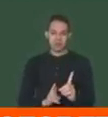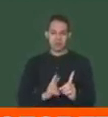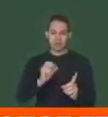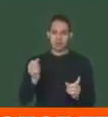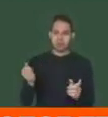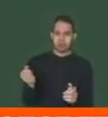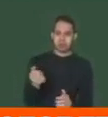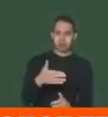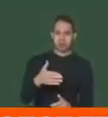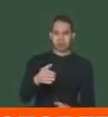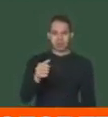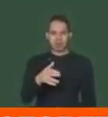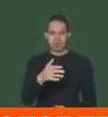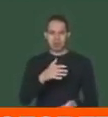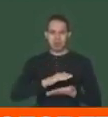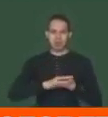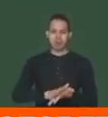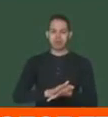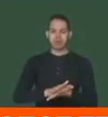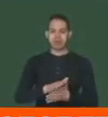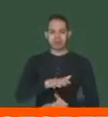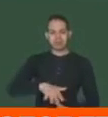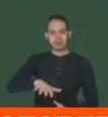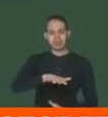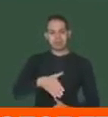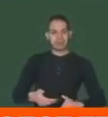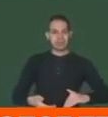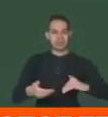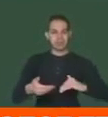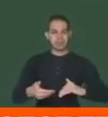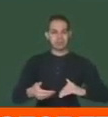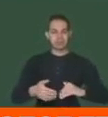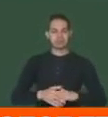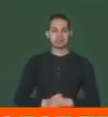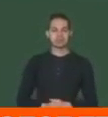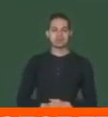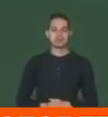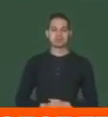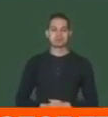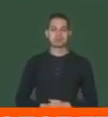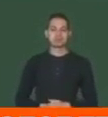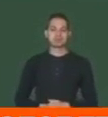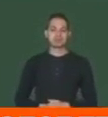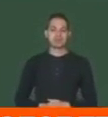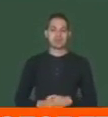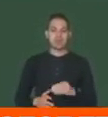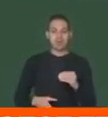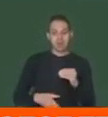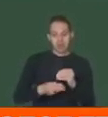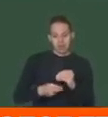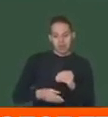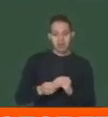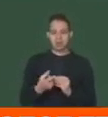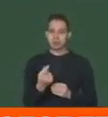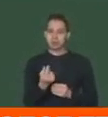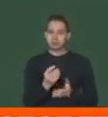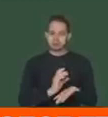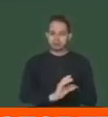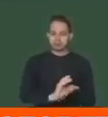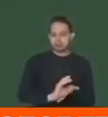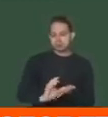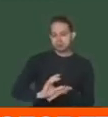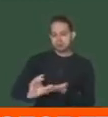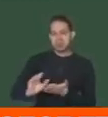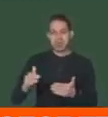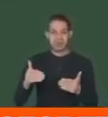do parlamento, porque só são aquinhoados com estas emendas aqueles que estão favoráveis ao governo ou